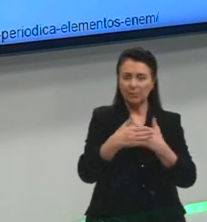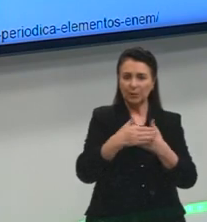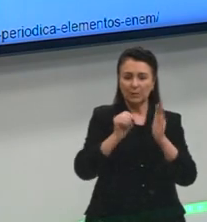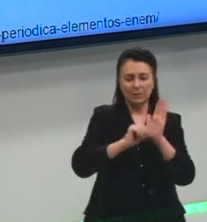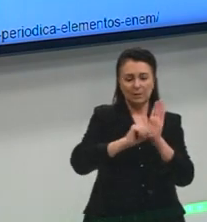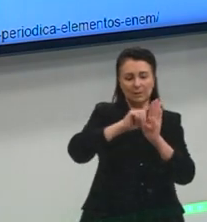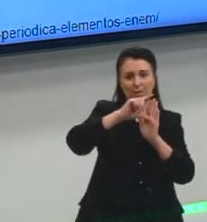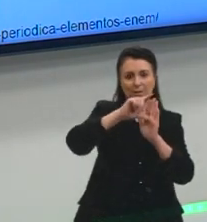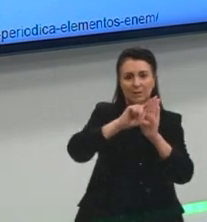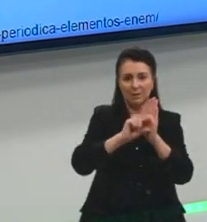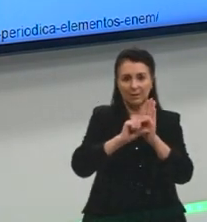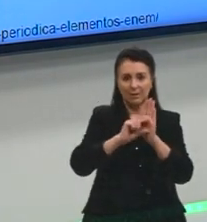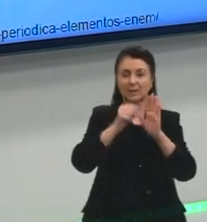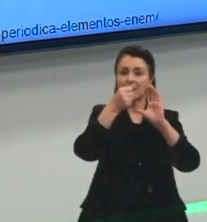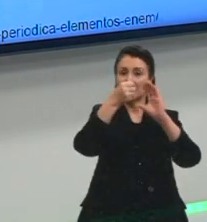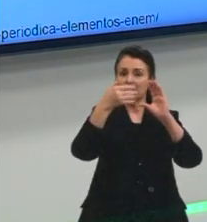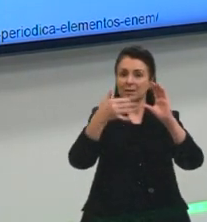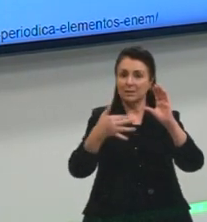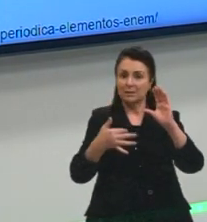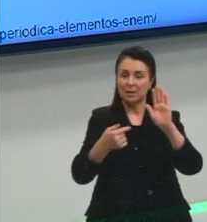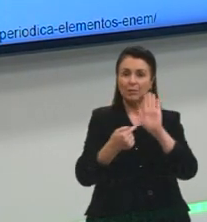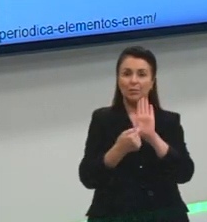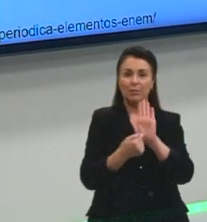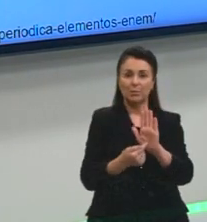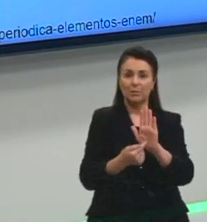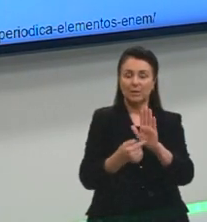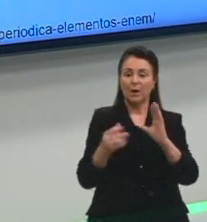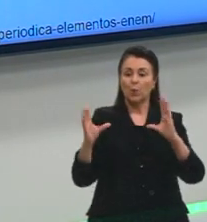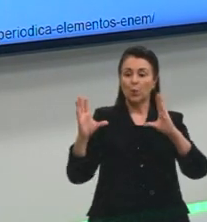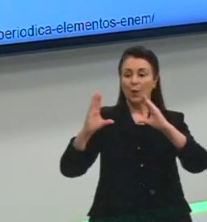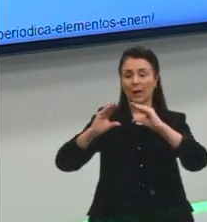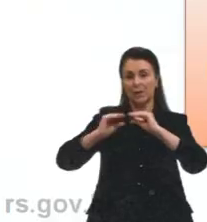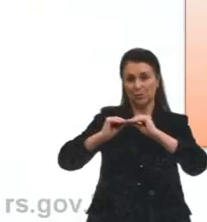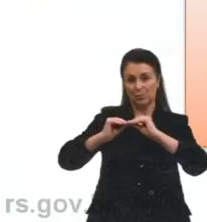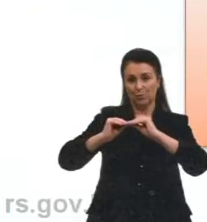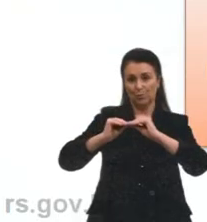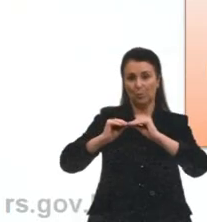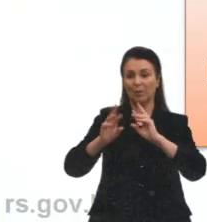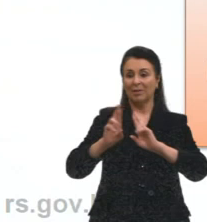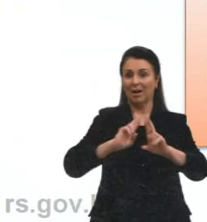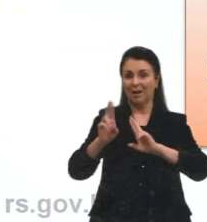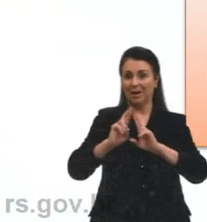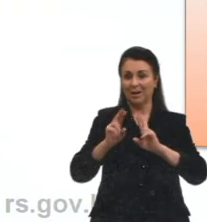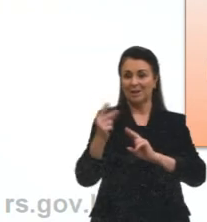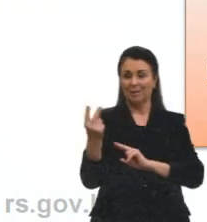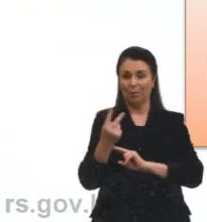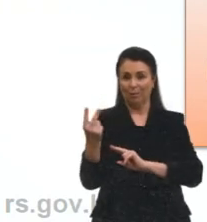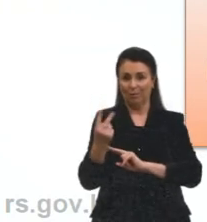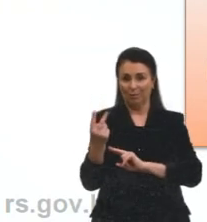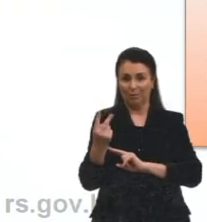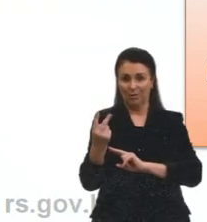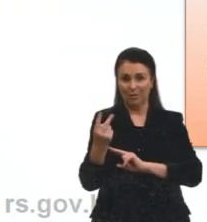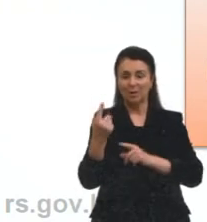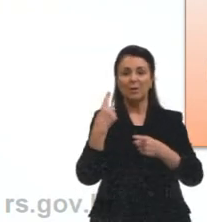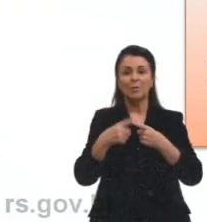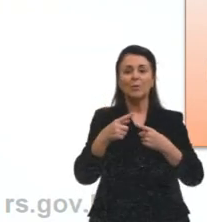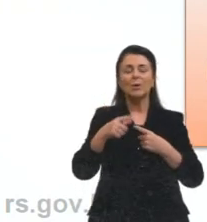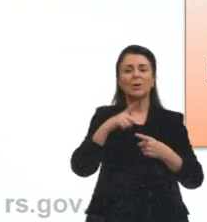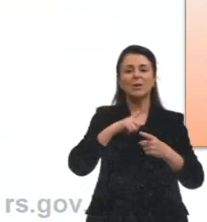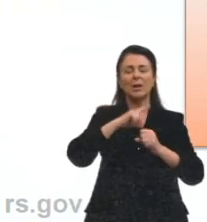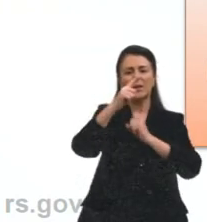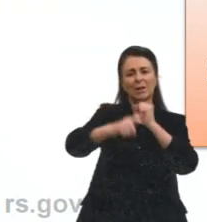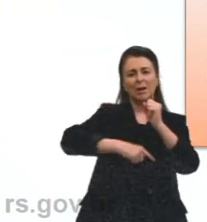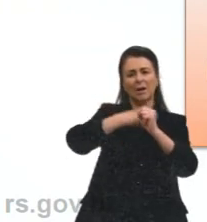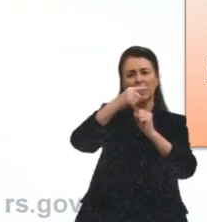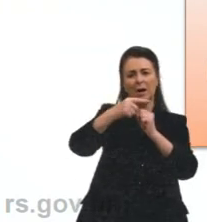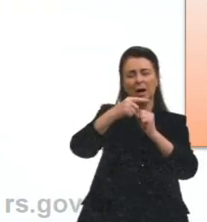decrescentes dos das propriedades a que eu trouxe um resumo da relação entre elas porque temos